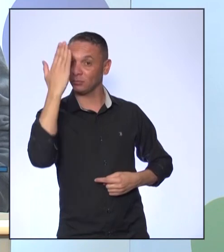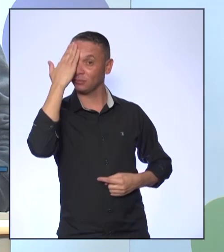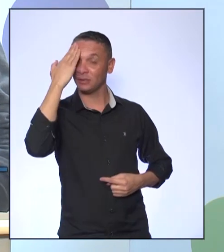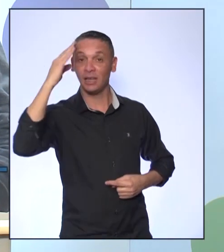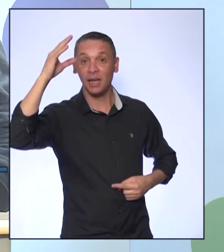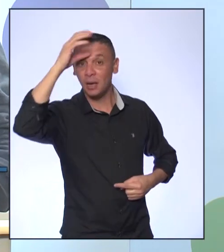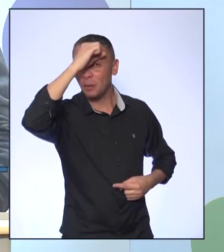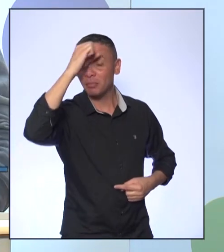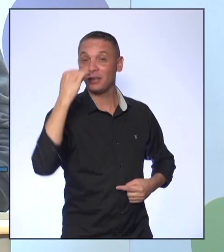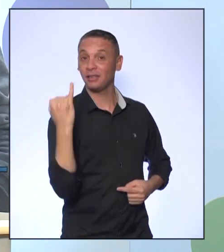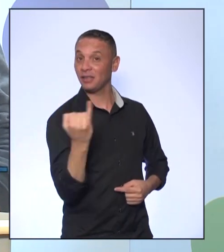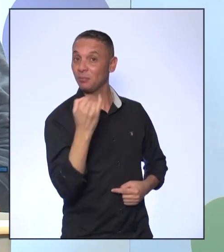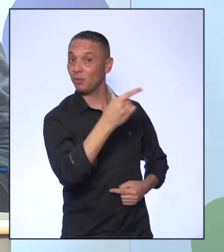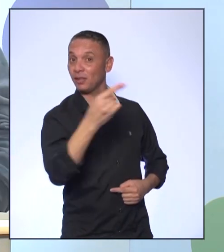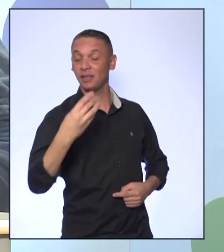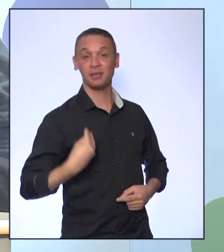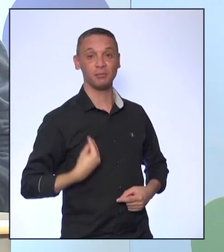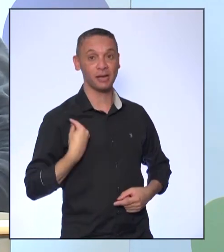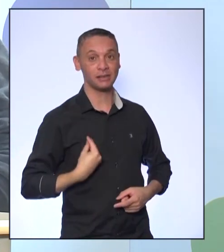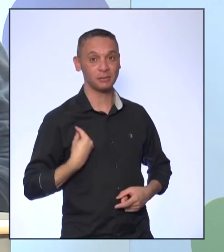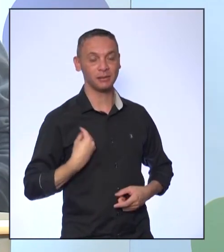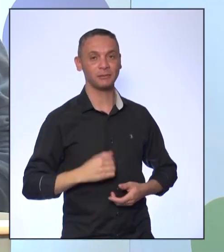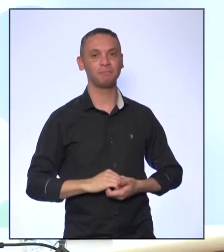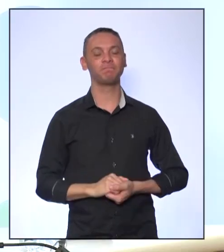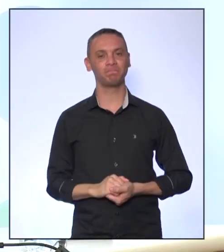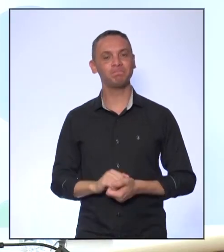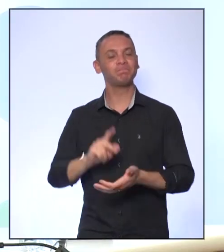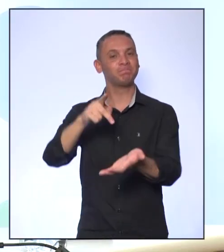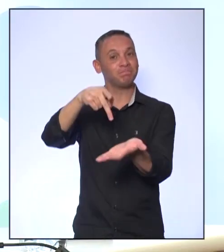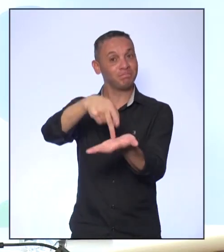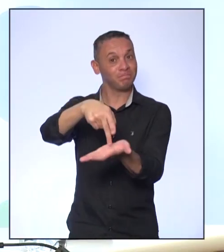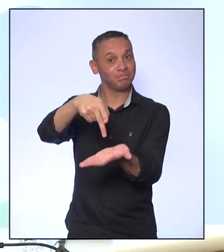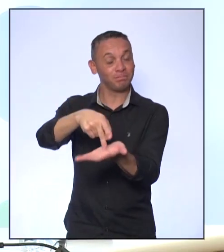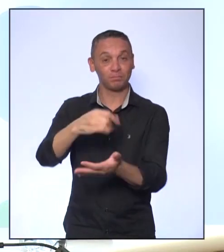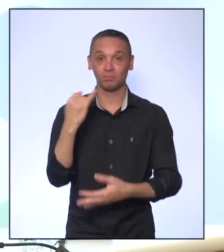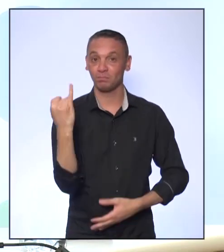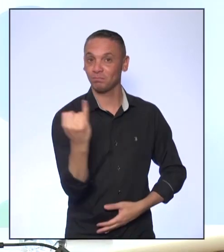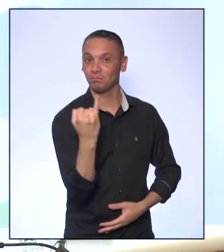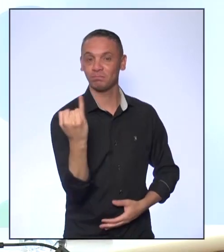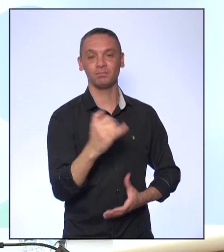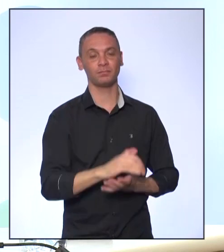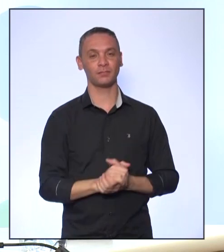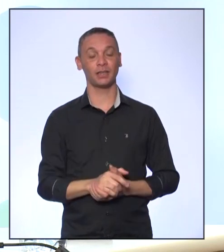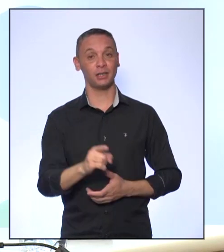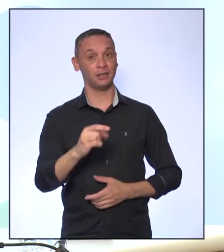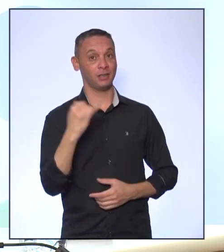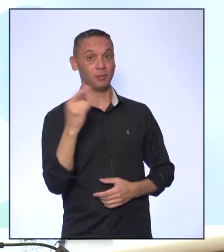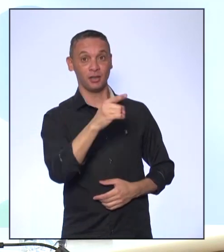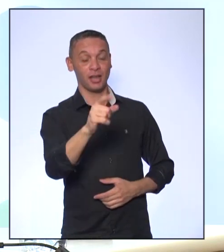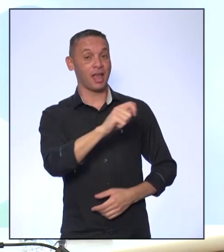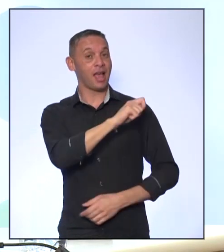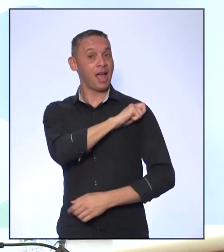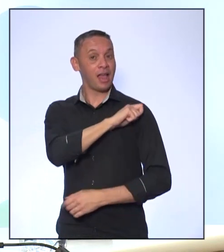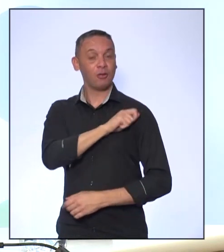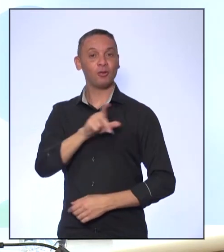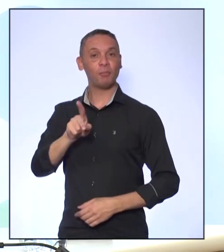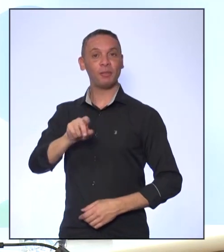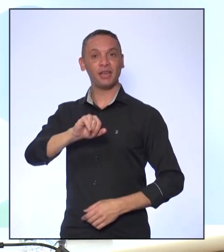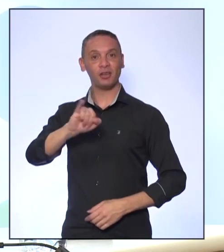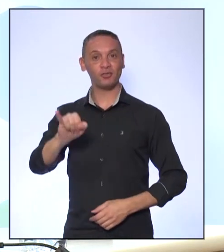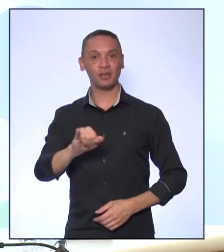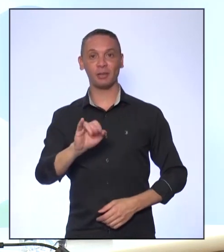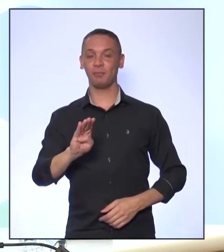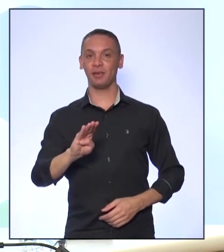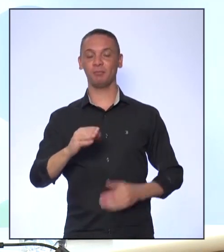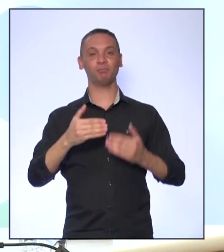isso aí é importante vocês participarem, se inscrevam. Exatamente, professor. Então, fica aí a dica para vocês, alunos. O PJB está com as